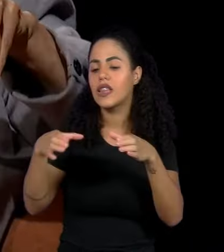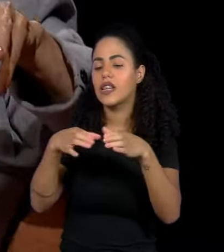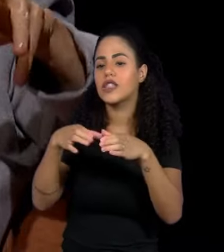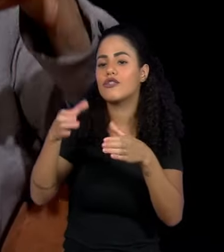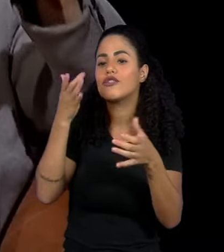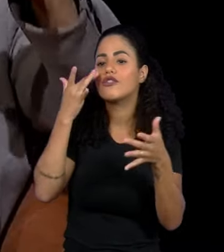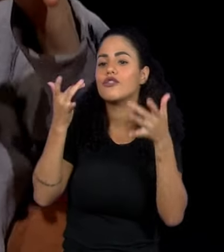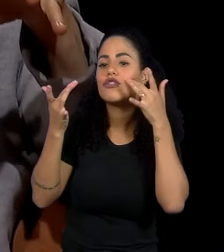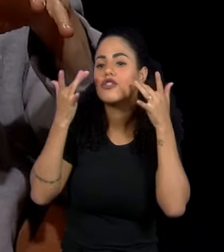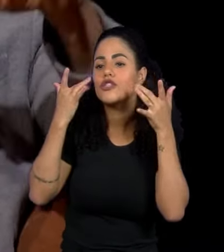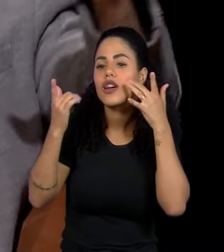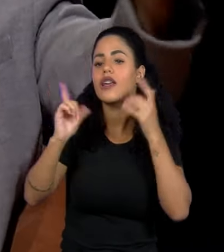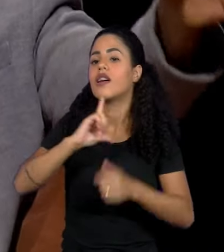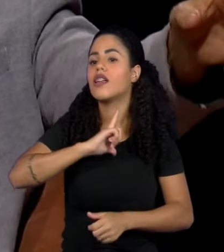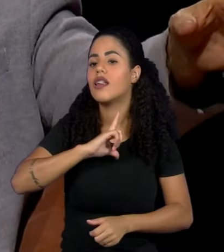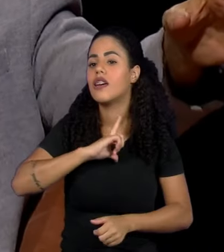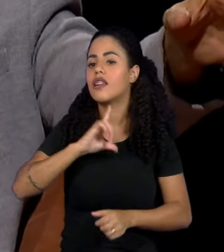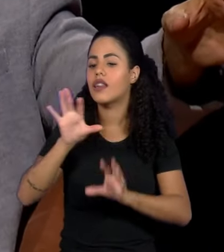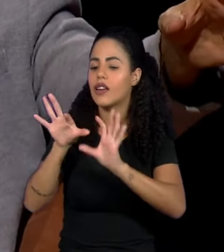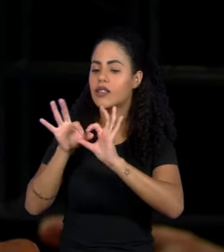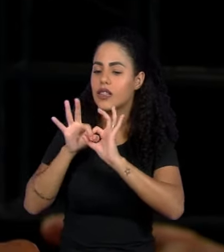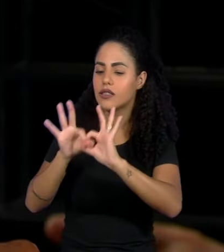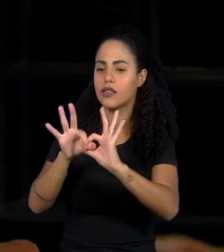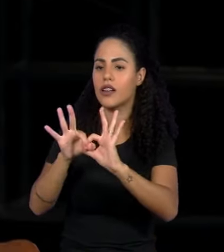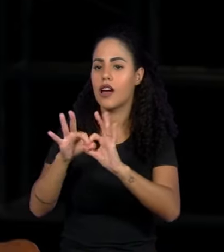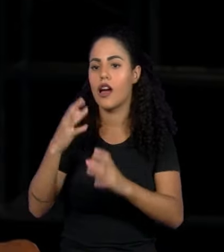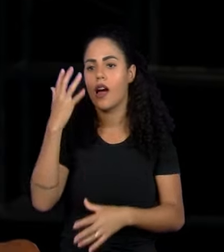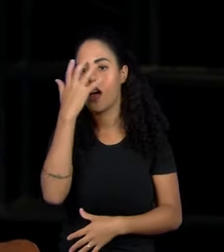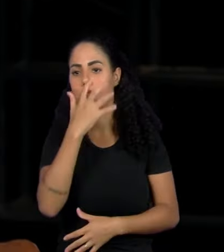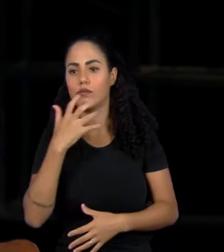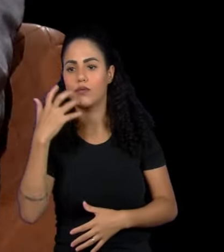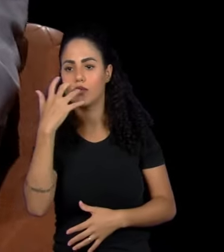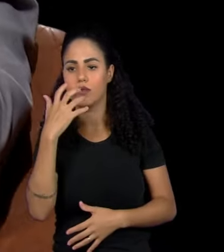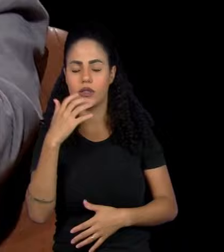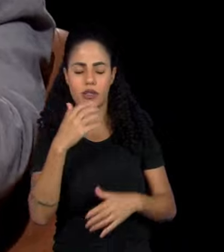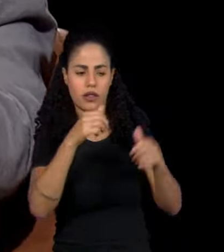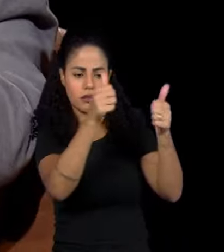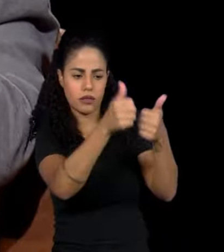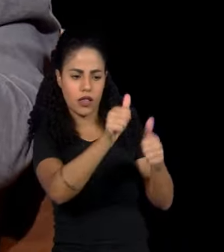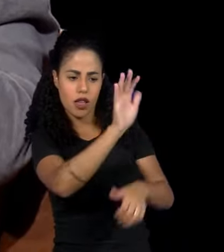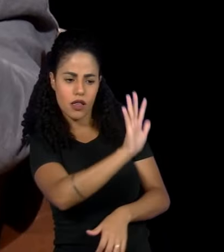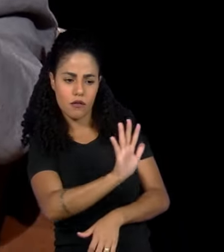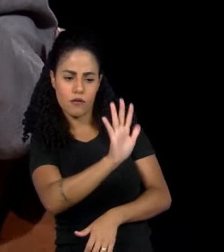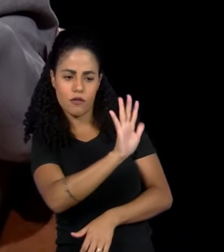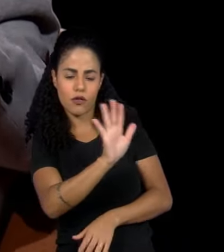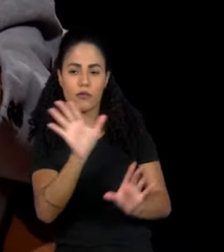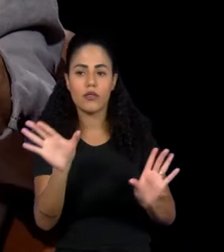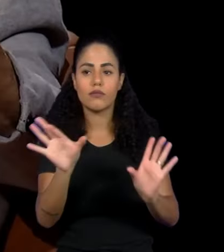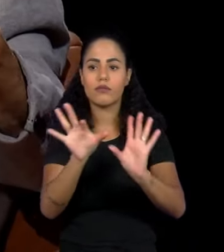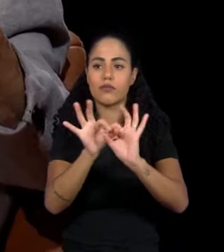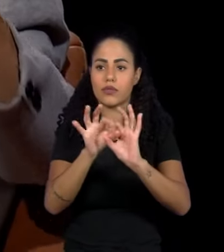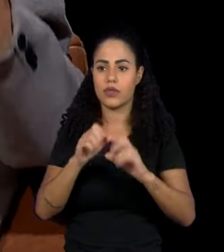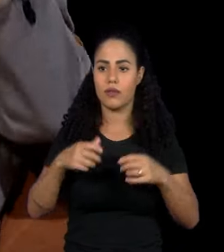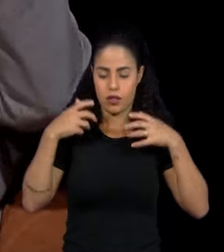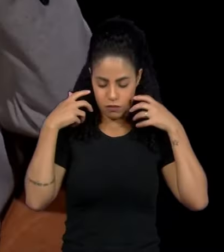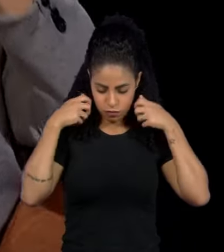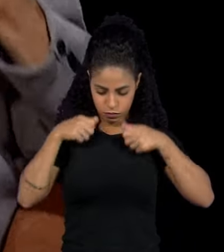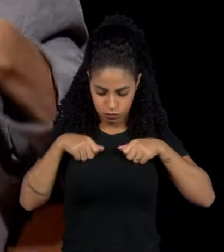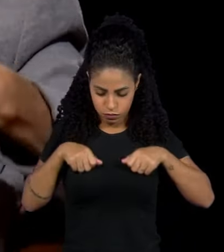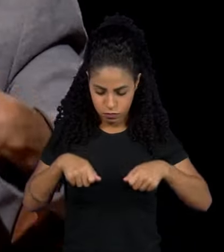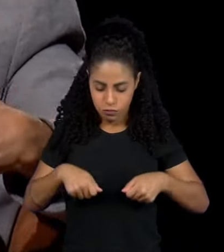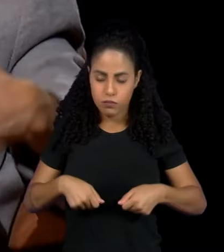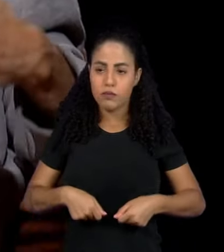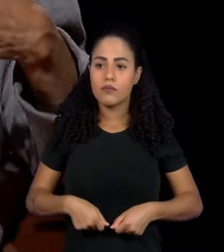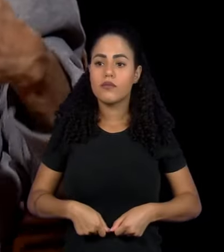essa ligação da figura dramática com a música, né? A presença também da vestimenta, que traz uma